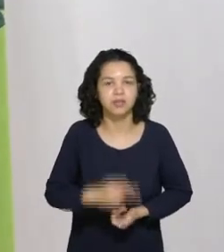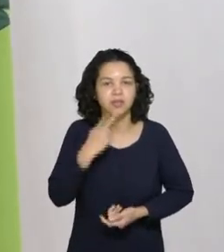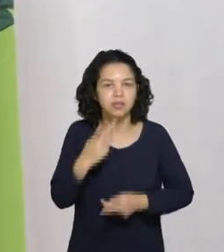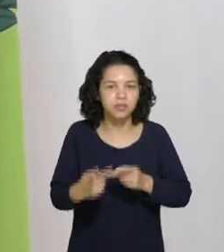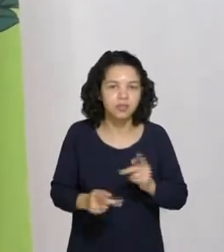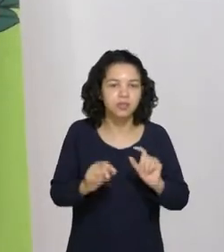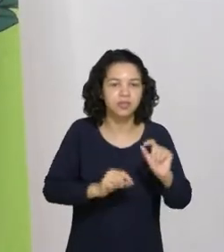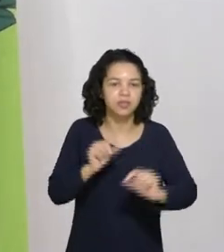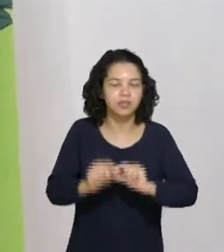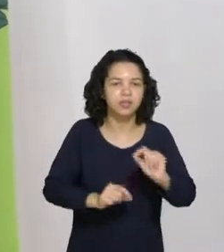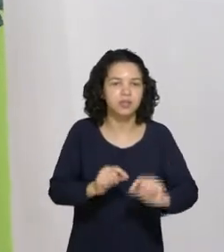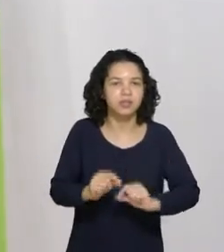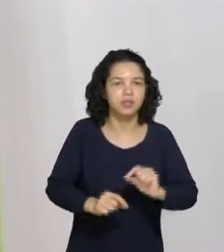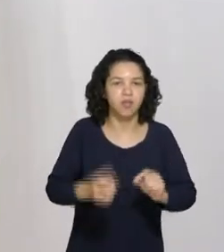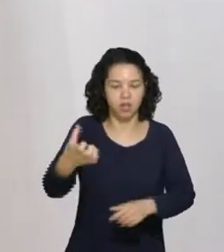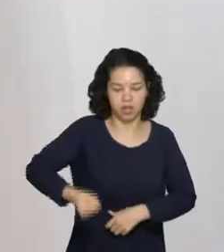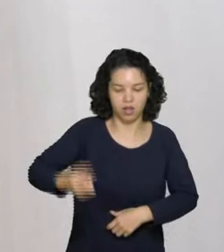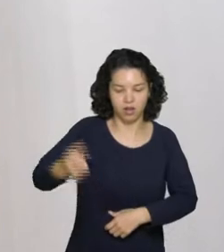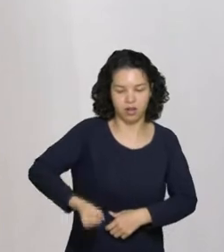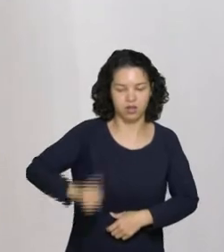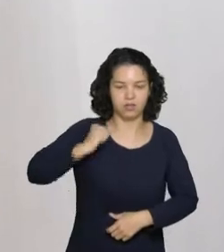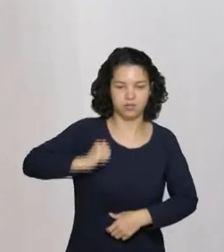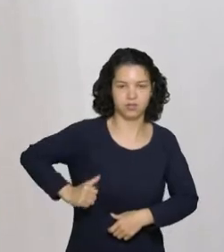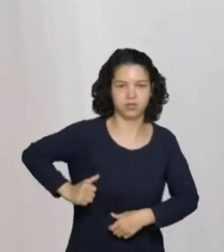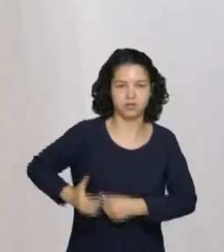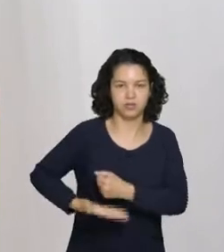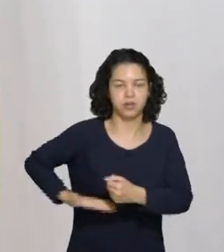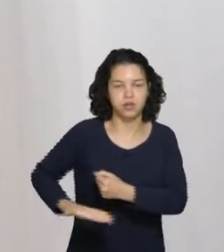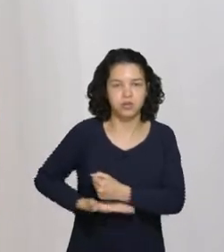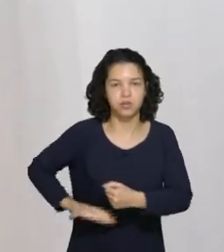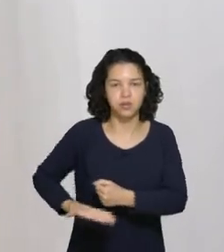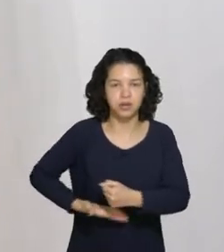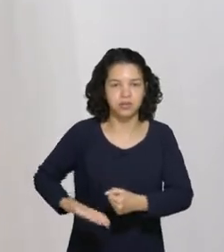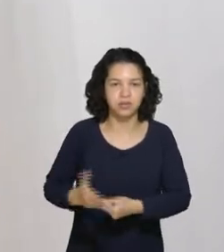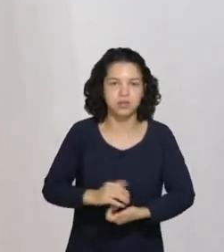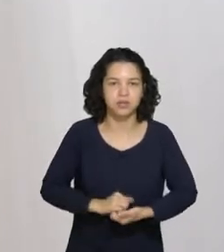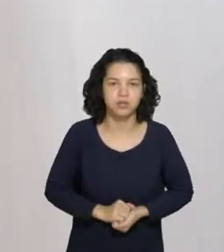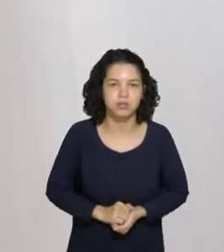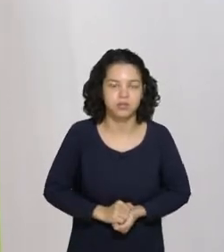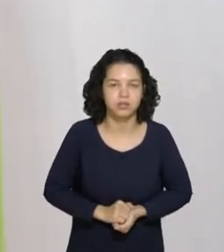botar o leite na cesta básica para o leite baixar de preço,